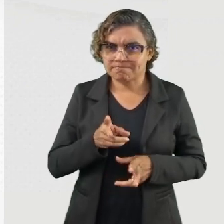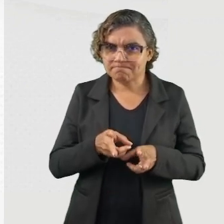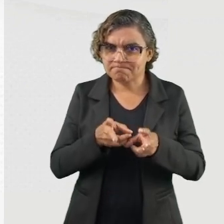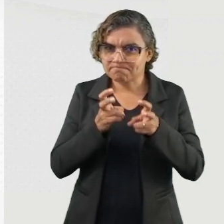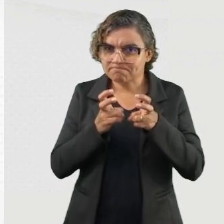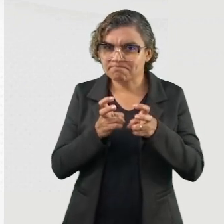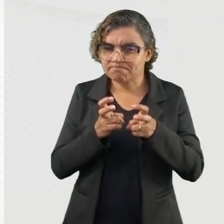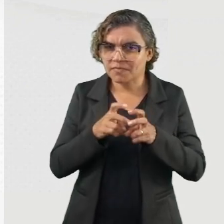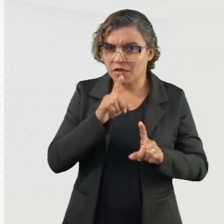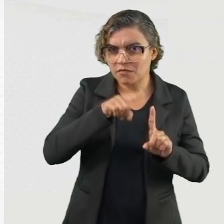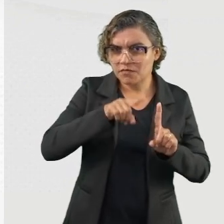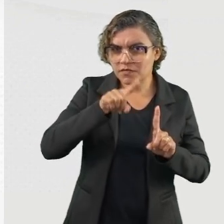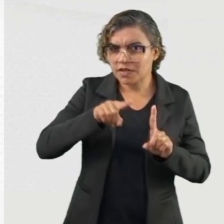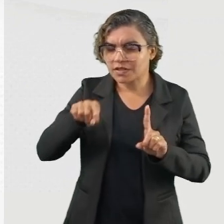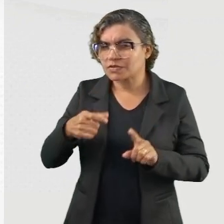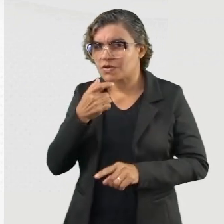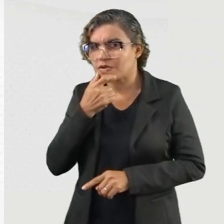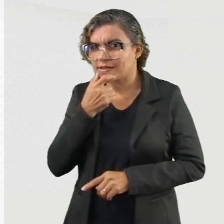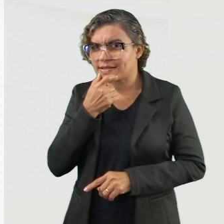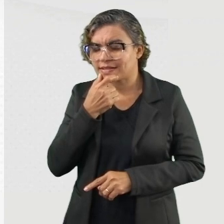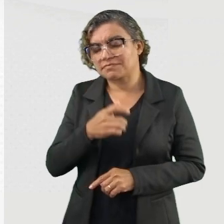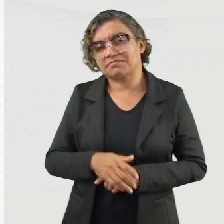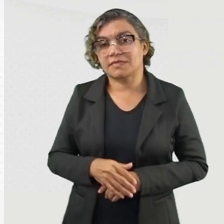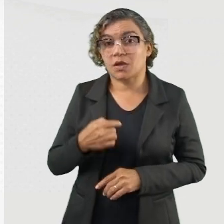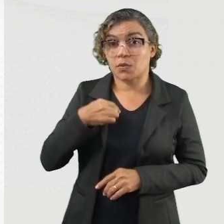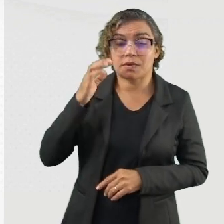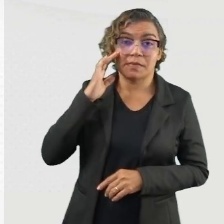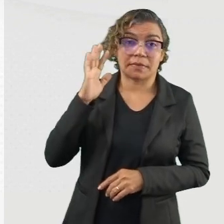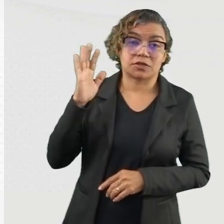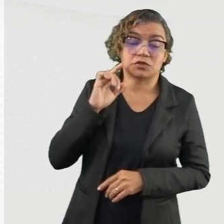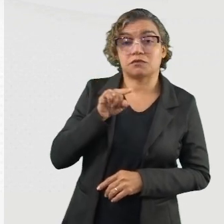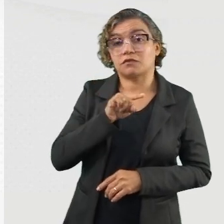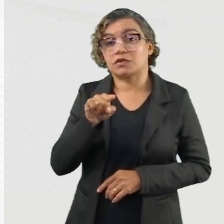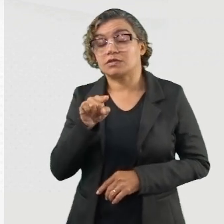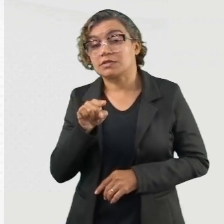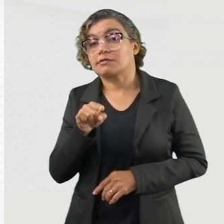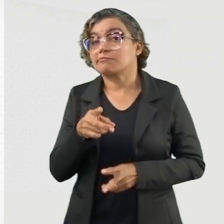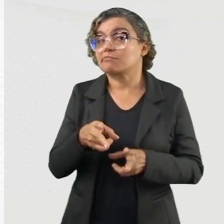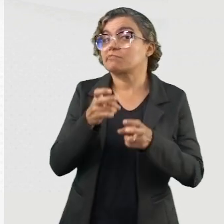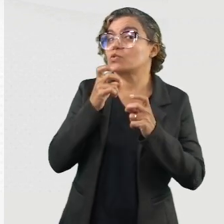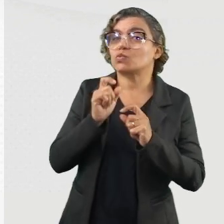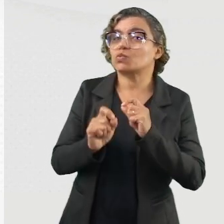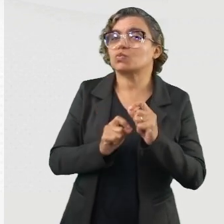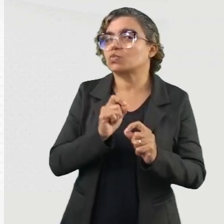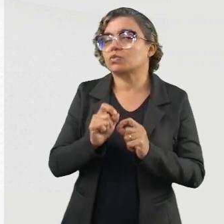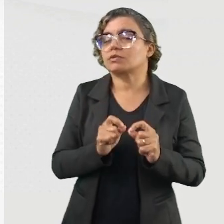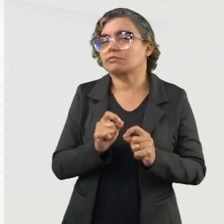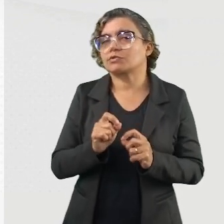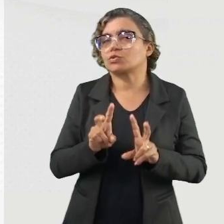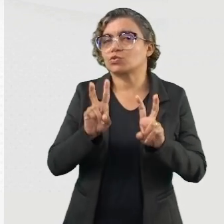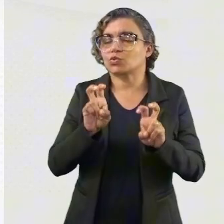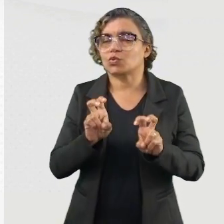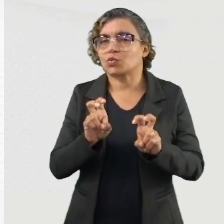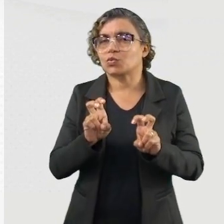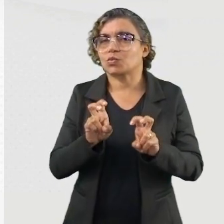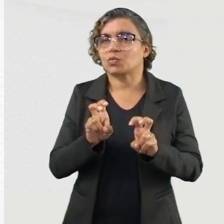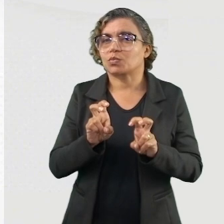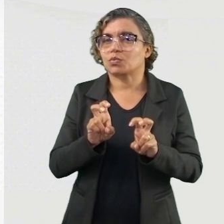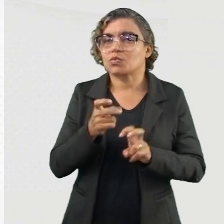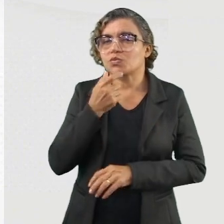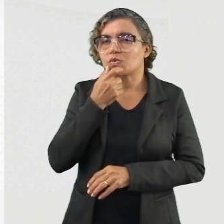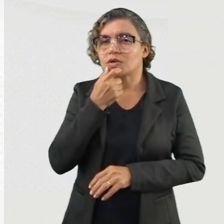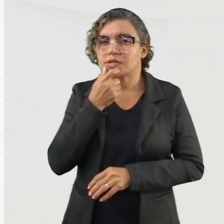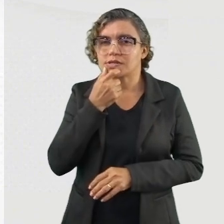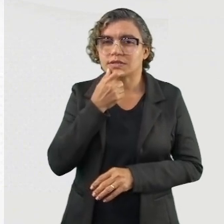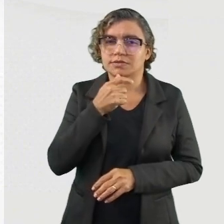sobre variações do inglês? Então, eu imagino que você ouviu, por exemplo, a questão do inglês americano e do inglês britânico